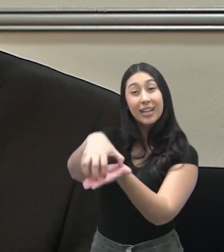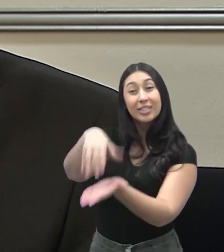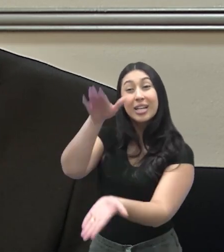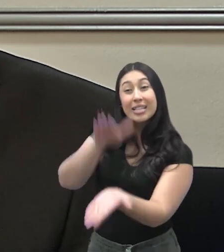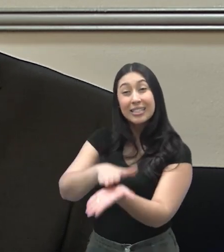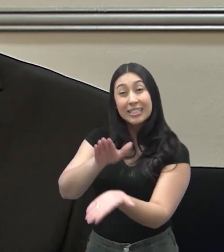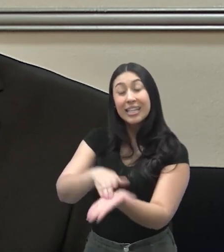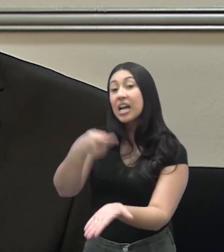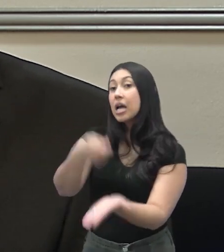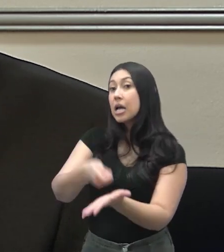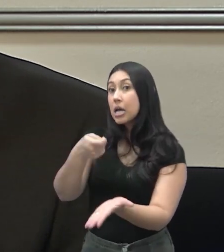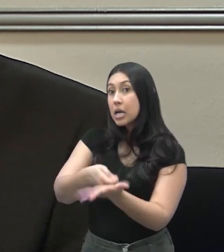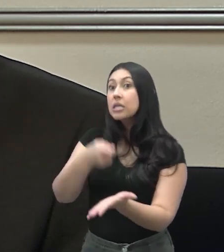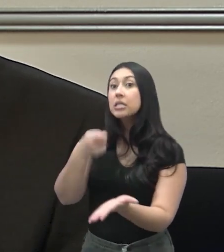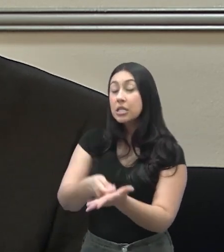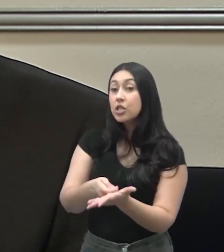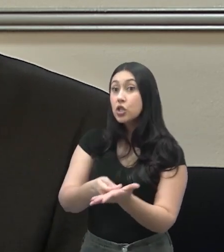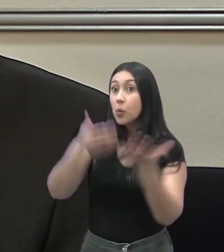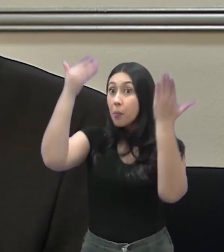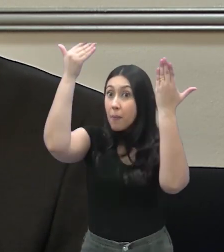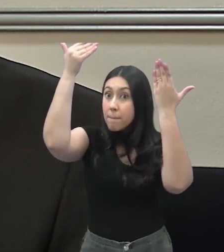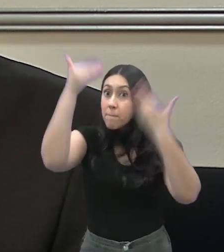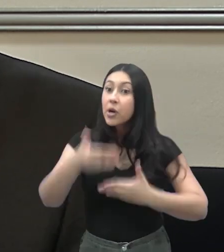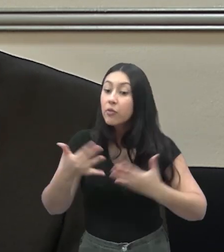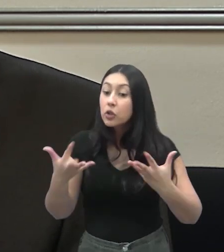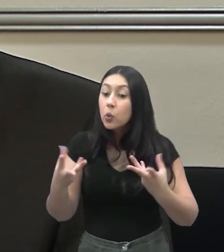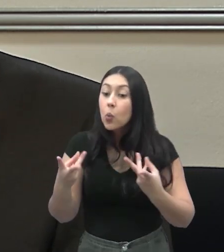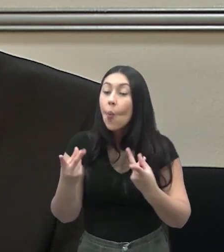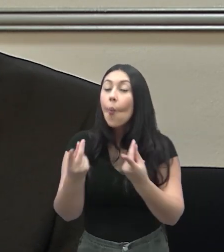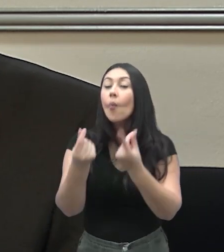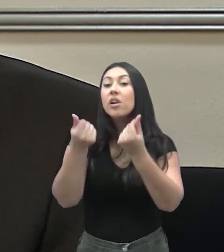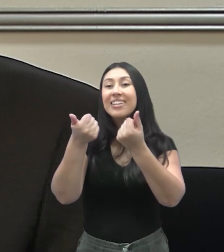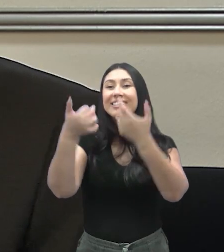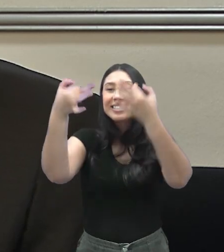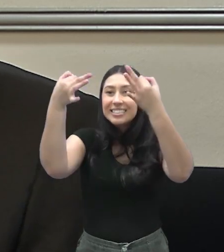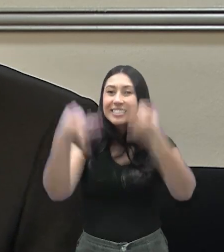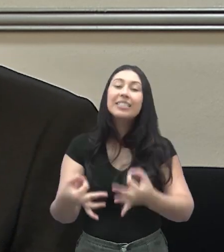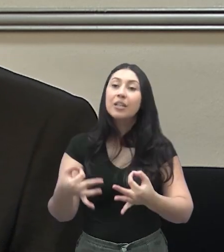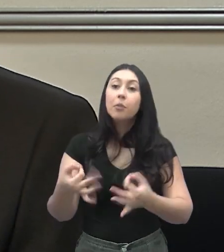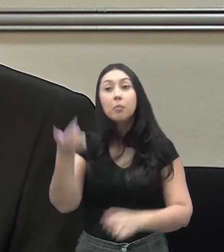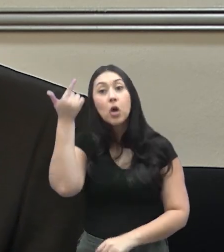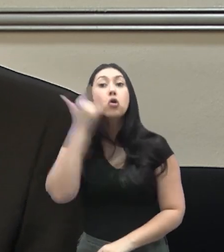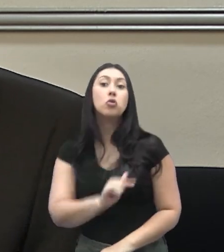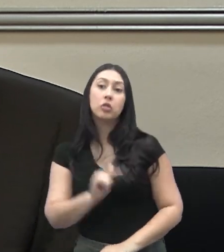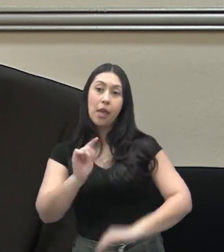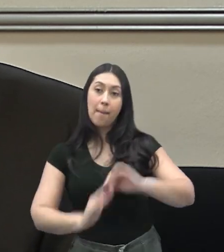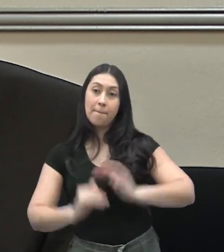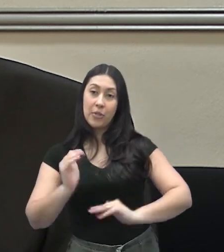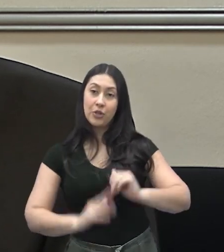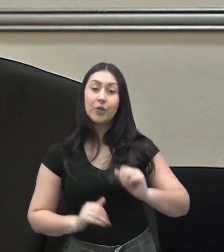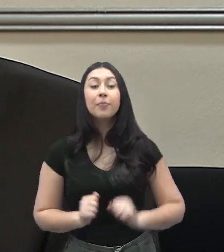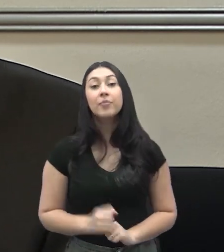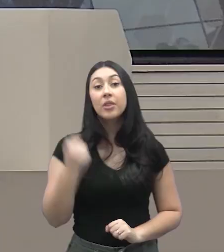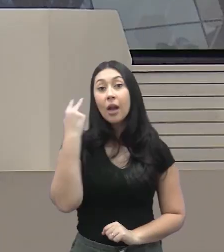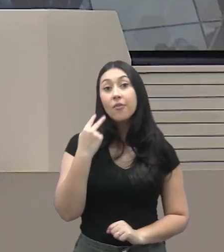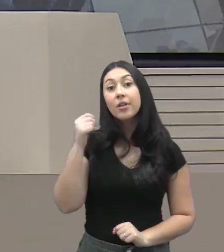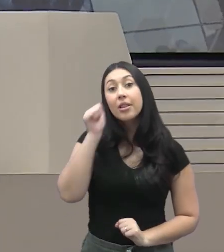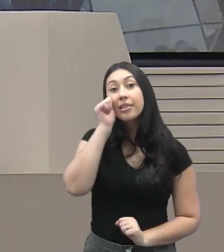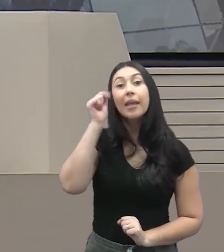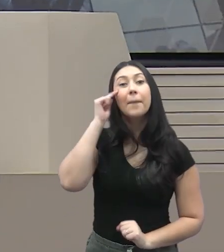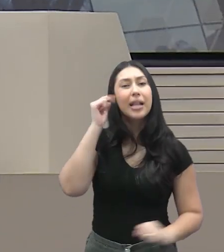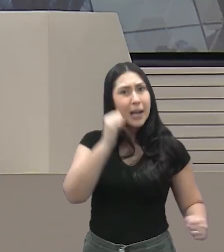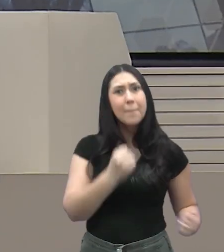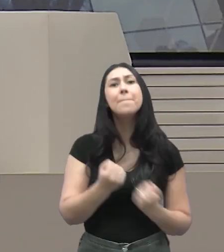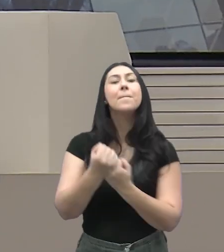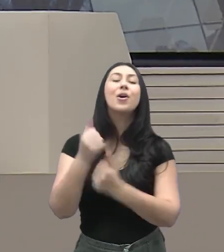poucas entidades que exige um exame de qualificação para os bacharéis em Direito. A